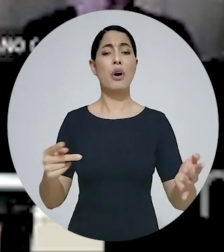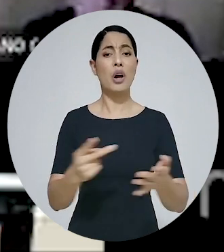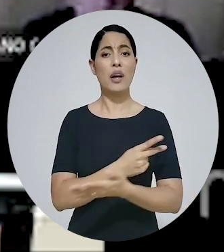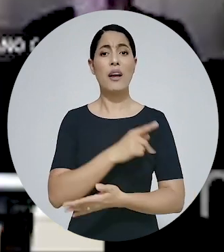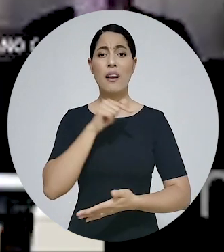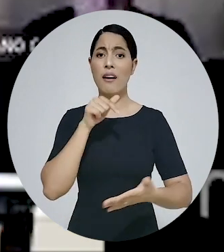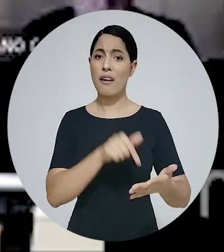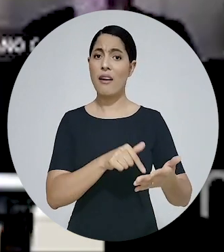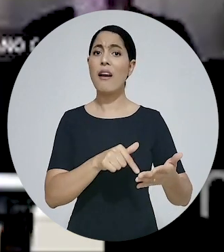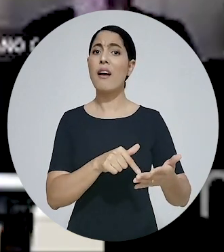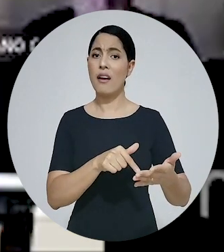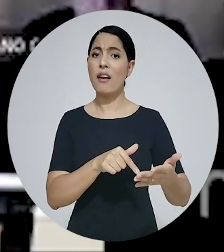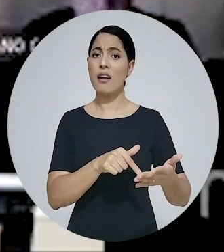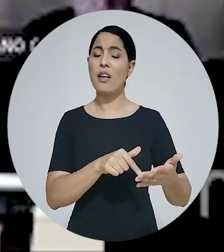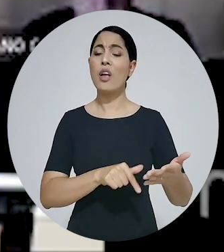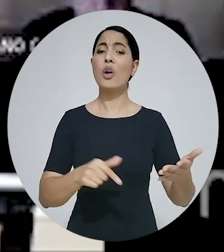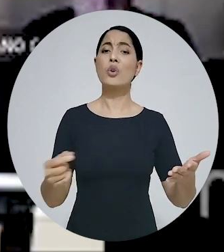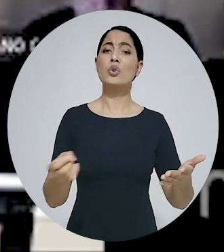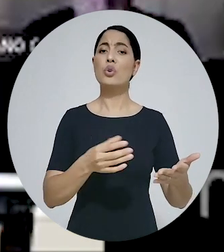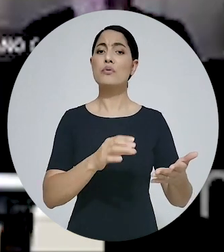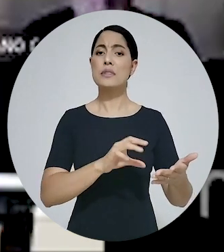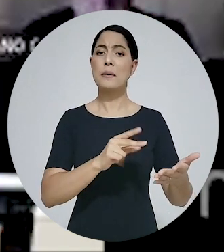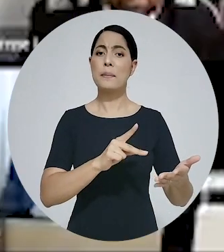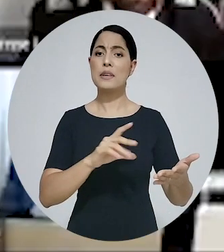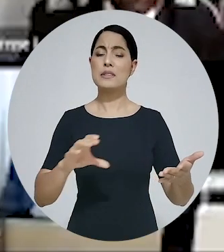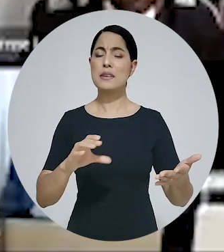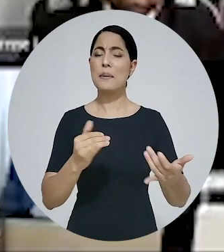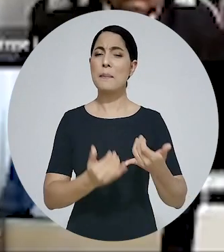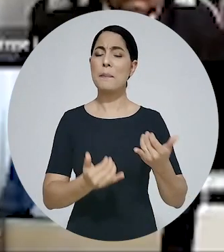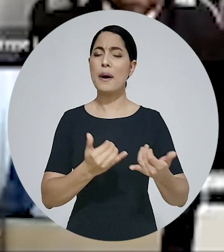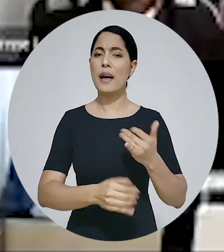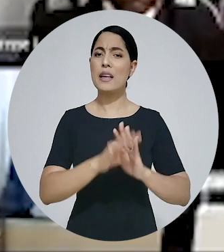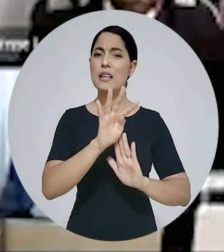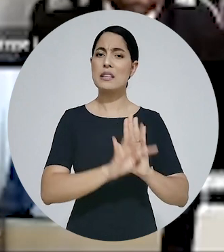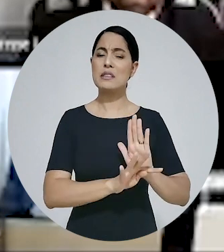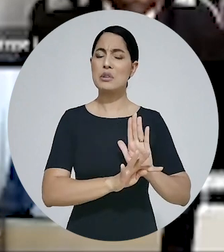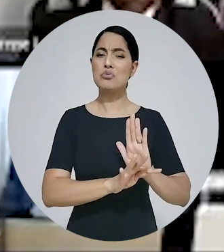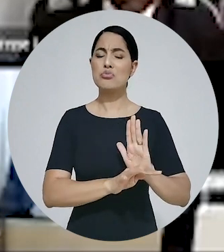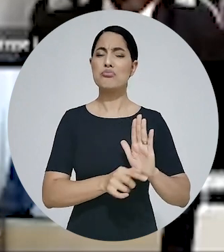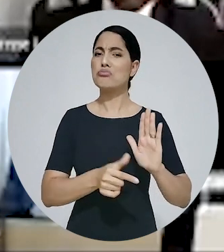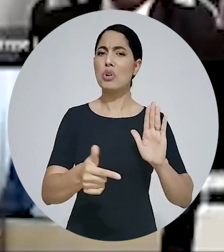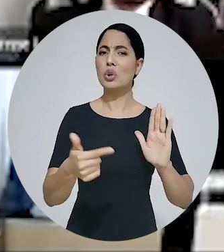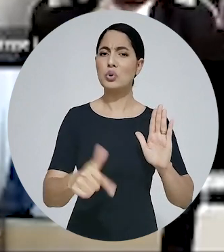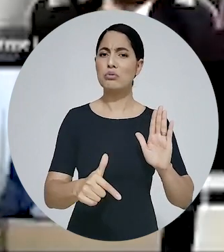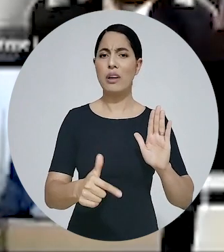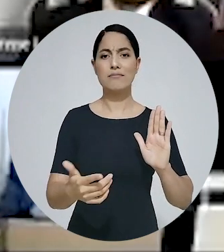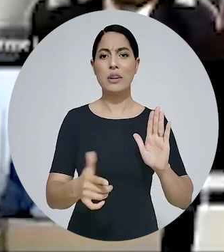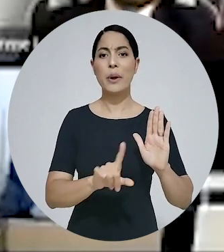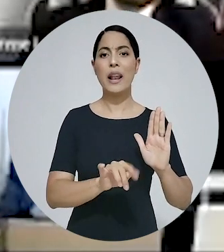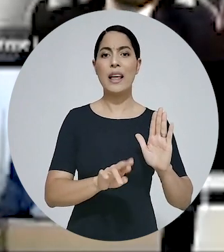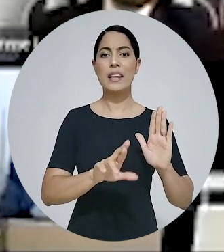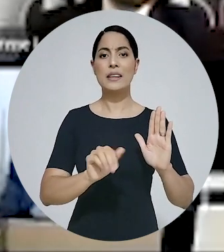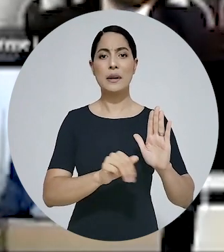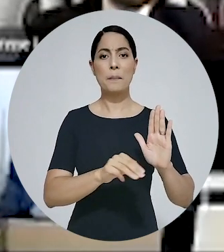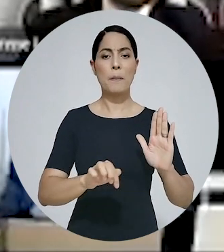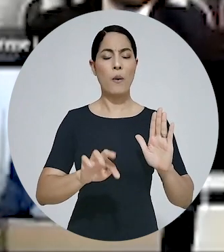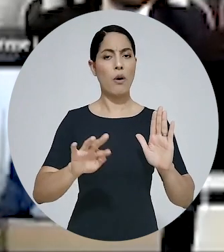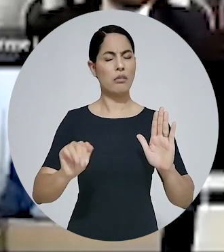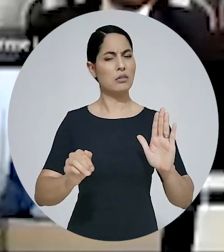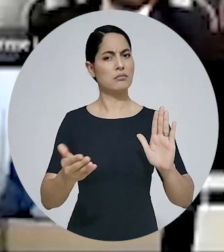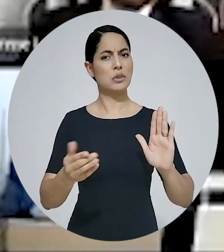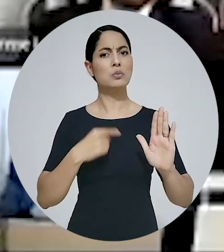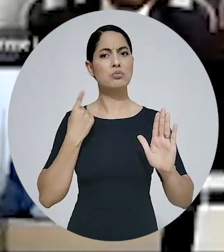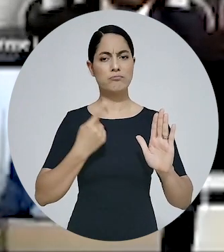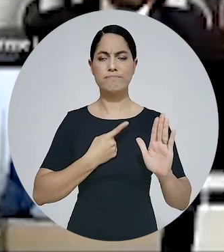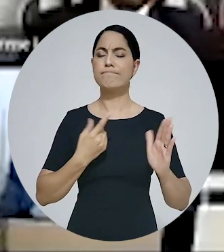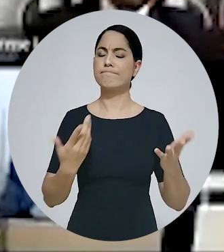tem feito letra morta as inovações trazidas pelo novo Código de Processo Civil. Eu estou muito feliz de estar participando deste evento, abrindo